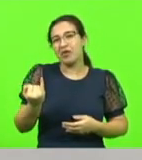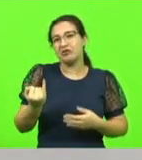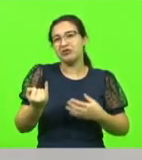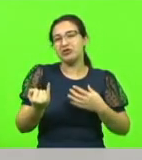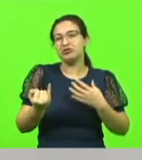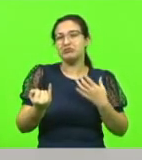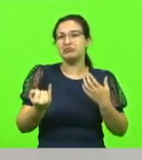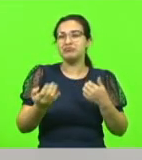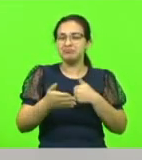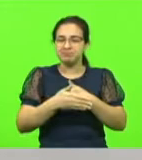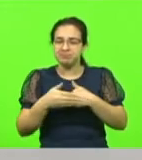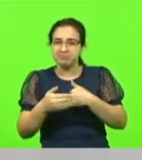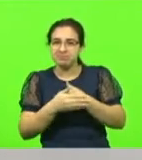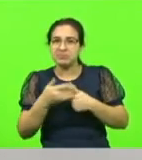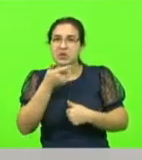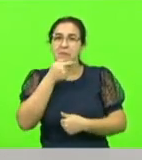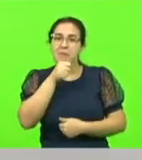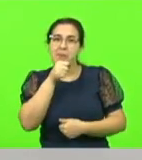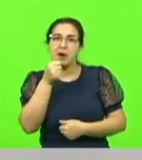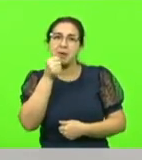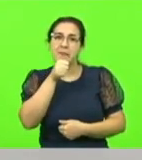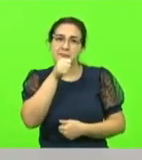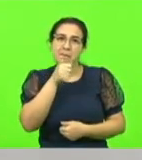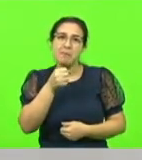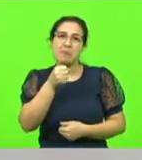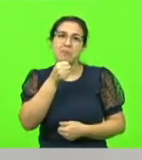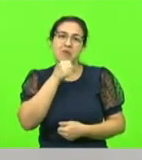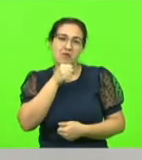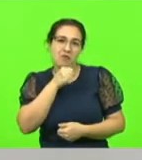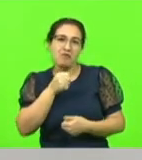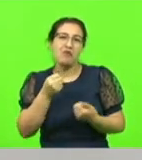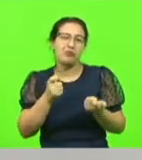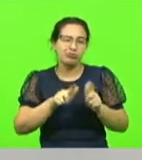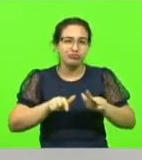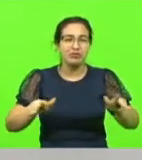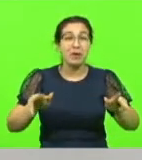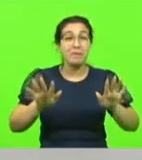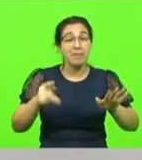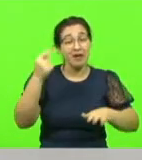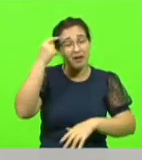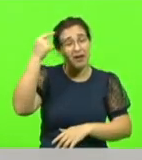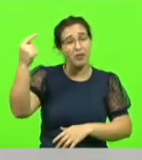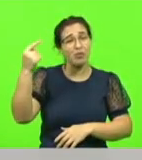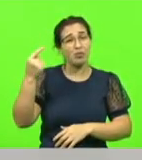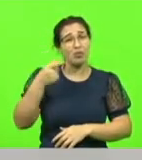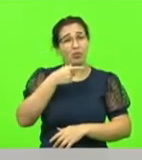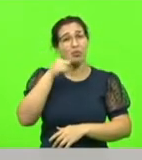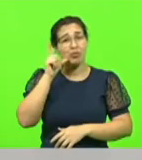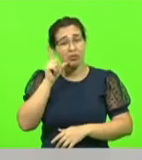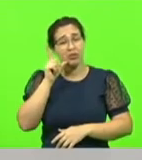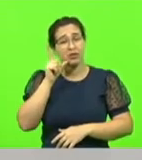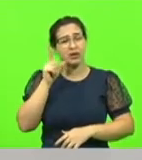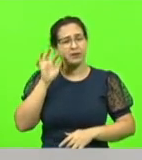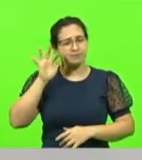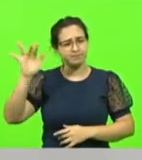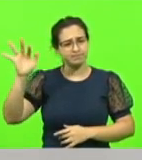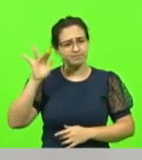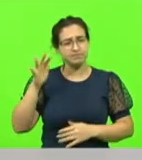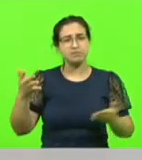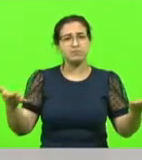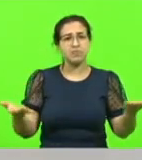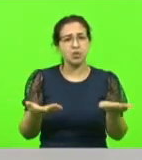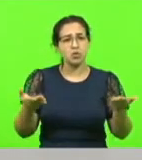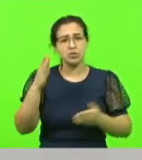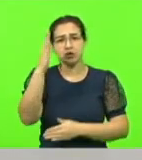meus pais e também dos avós. Mas o dia de ontem também me fez refletir muito sobre o Brasil de hoje, o Brasil